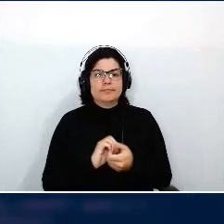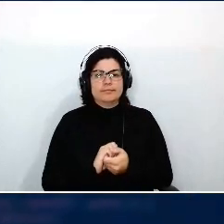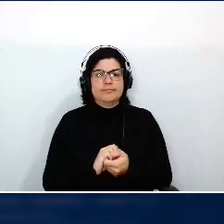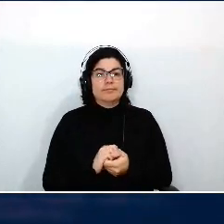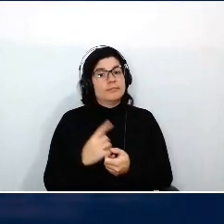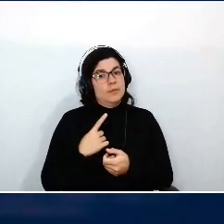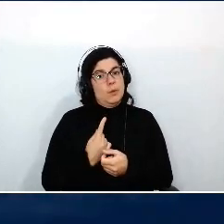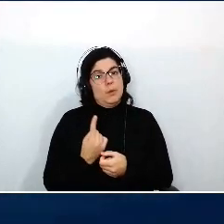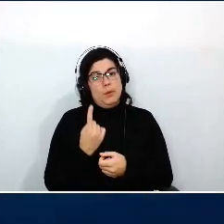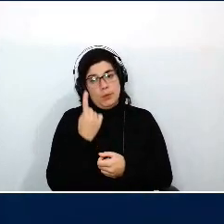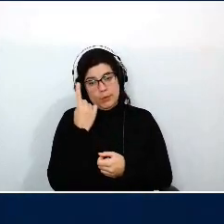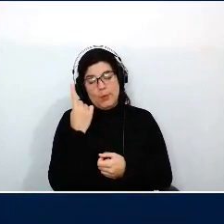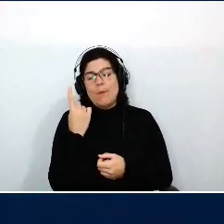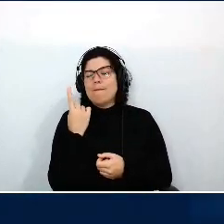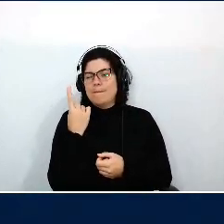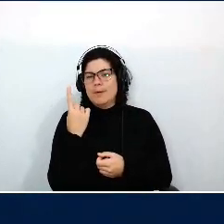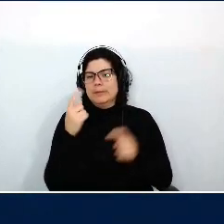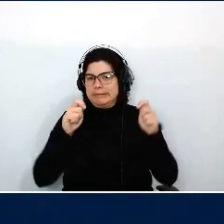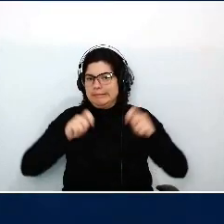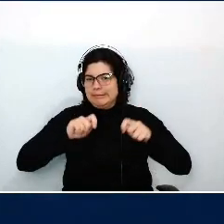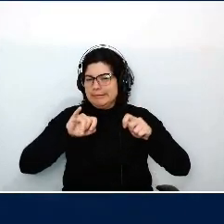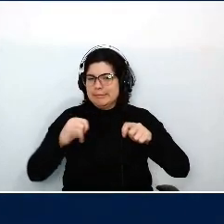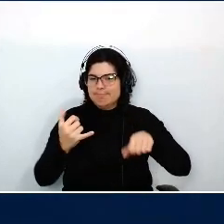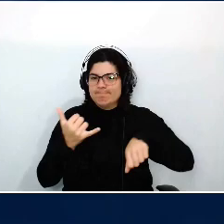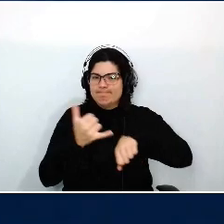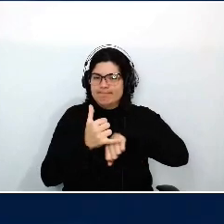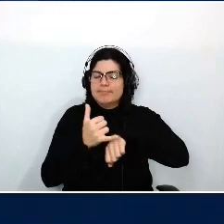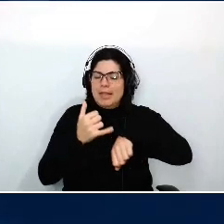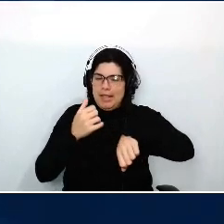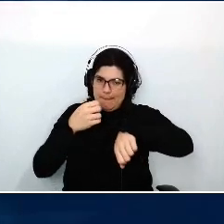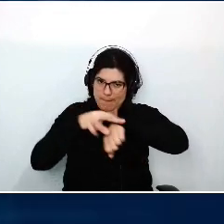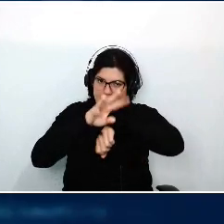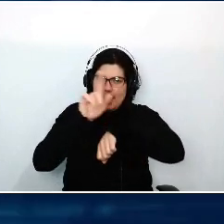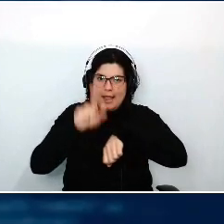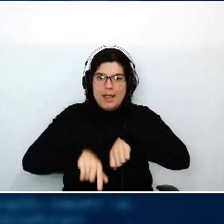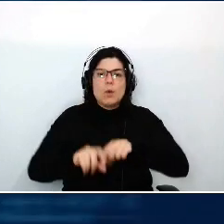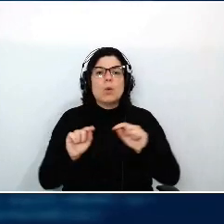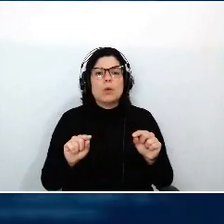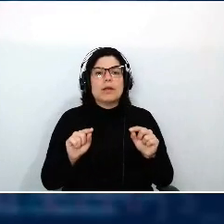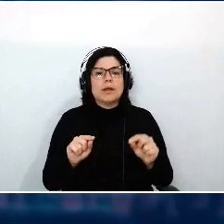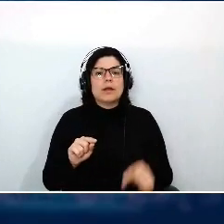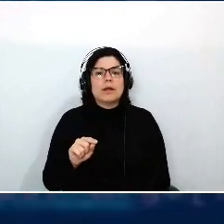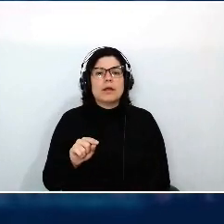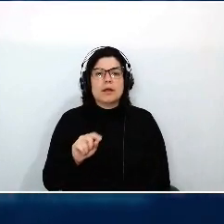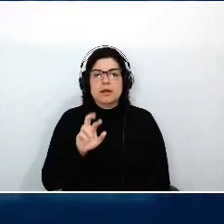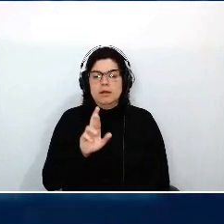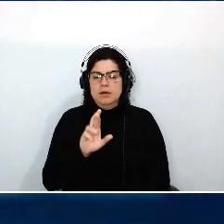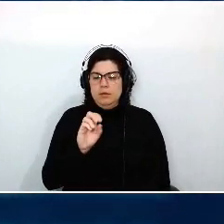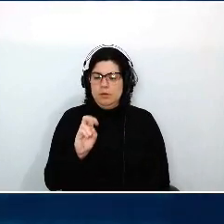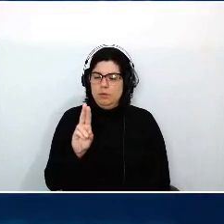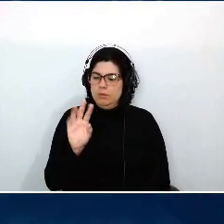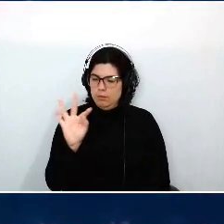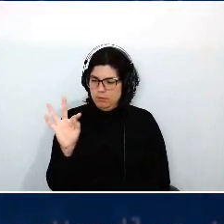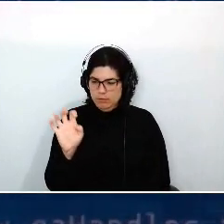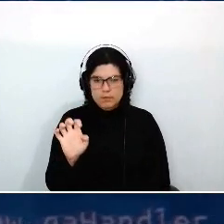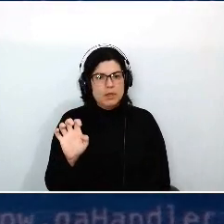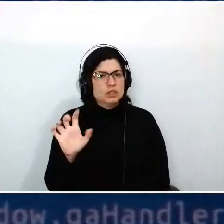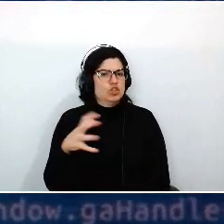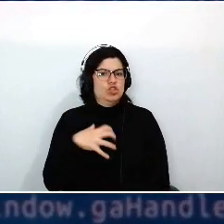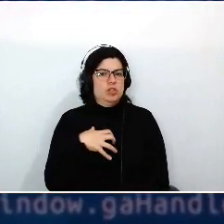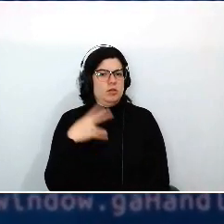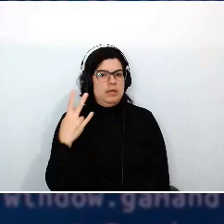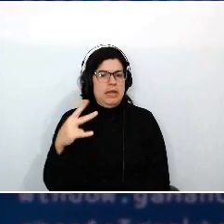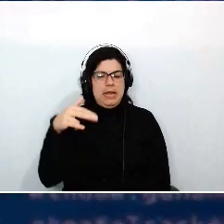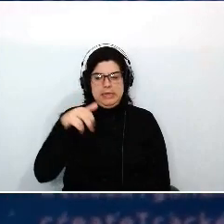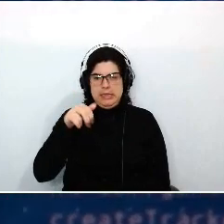Tem uma carta na manga, que é essa funçãozinha aqui, route. O que ela faz? Por causa da forma que a Nano trabalha, que ela faz um